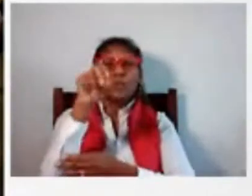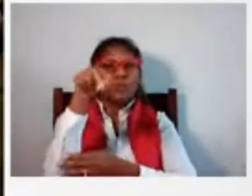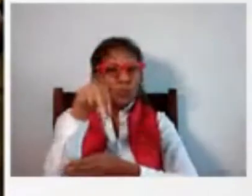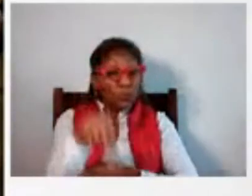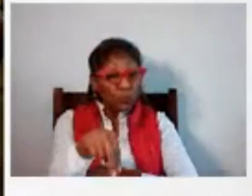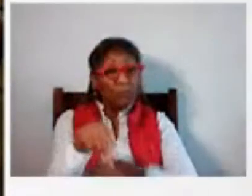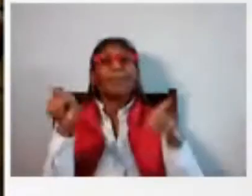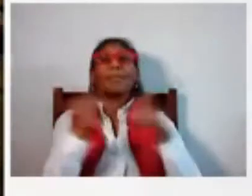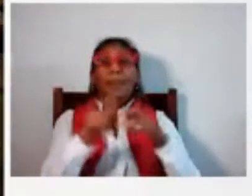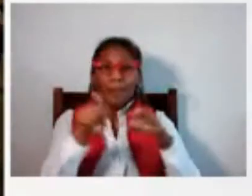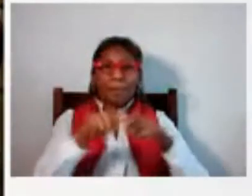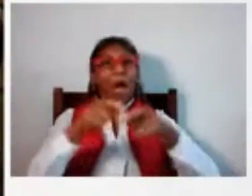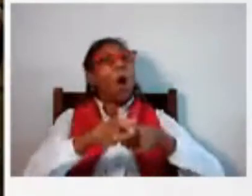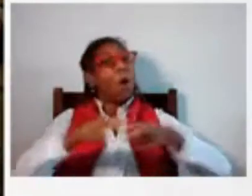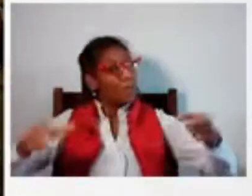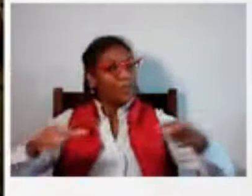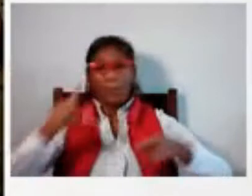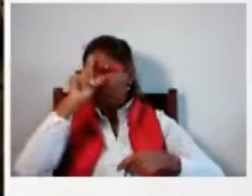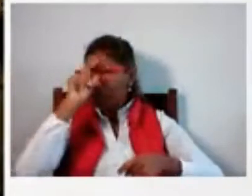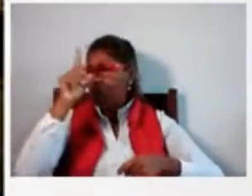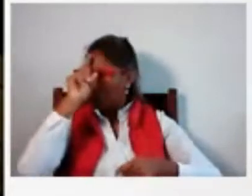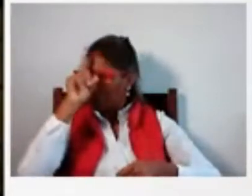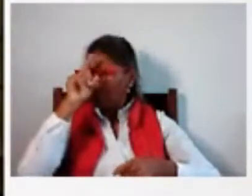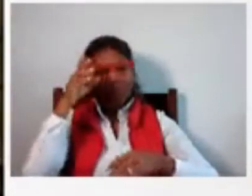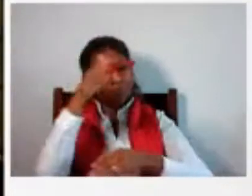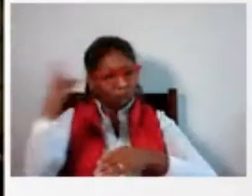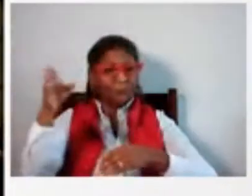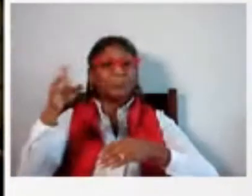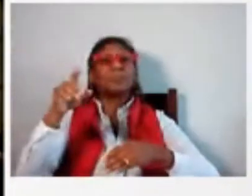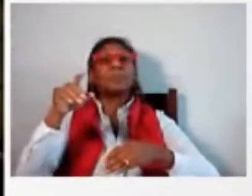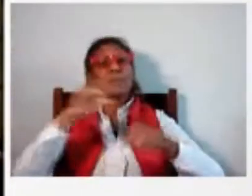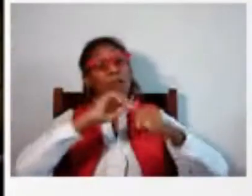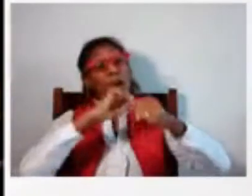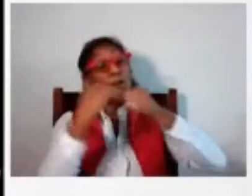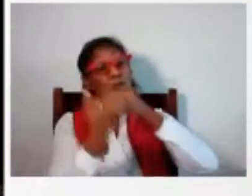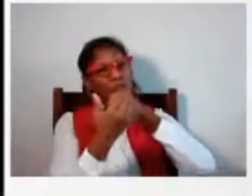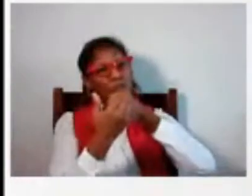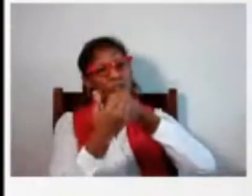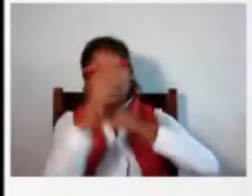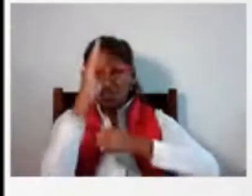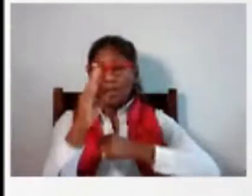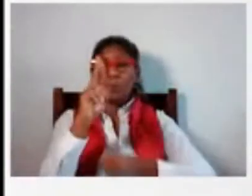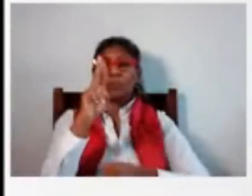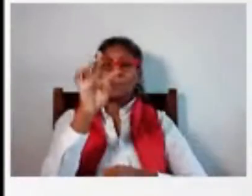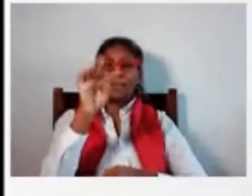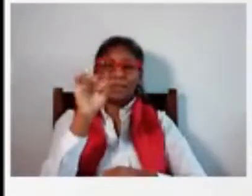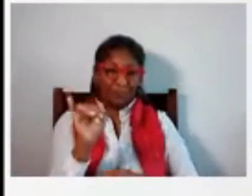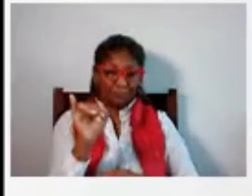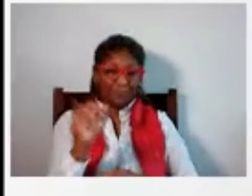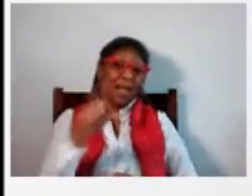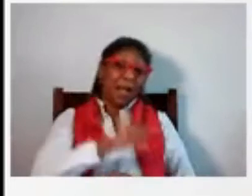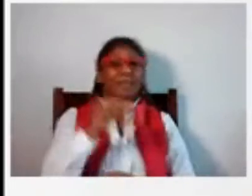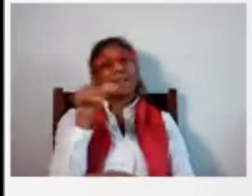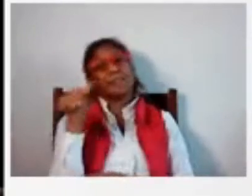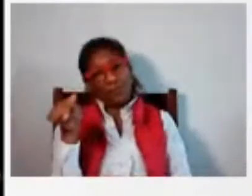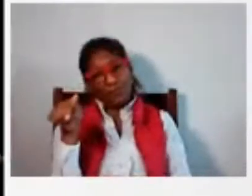um crescimento de internações confirmadas para a Covid em UTI, que eram lá 7